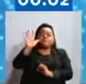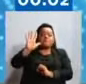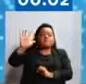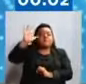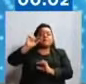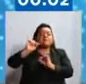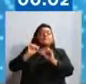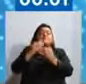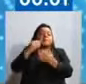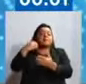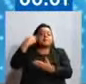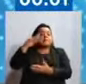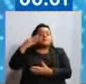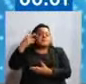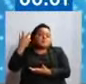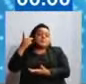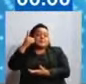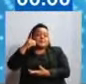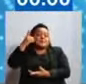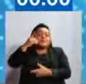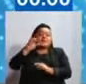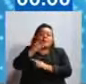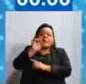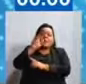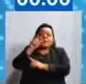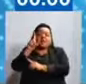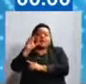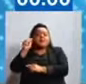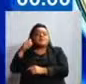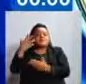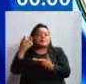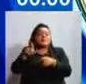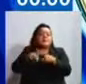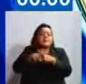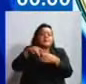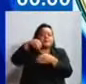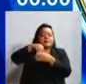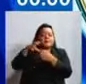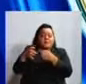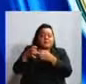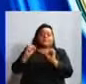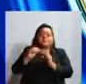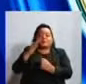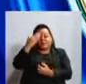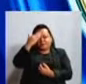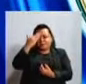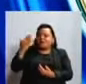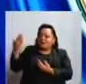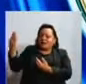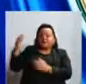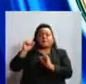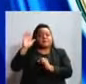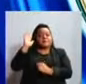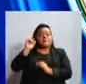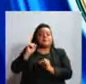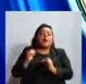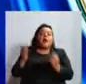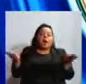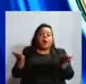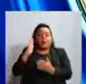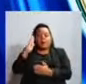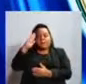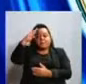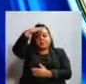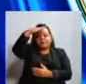presidente da Assembleia eleito, o Redano, o ano que vem, é do meu partido. Obrigada, candidato. O próximo candidato a responder é o candidato Breno